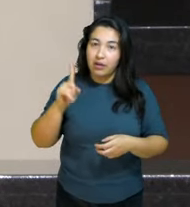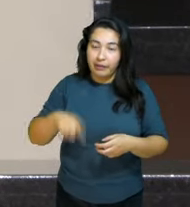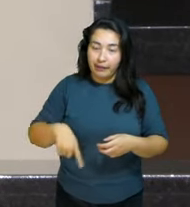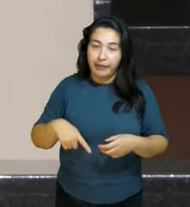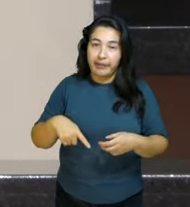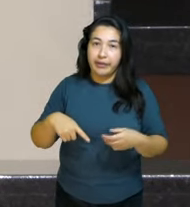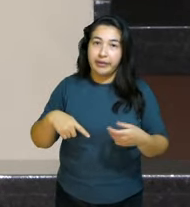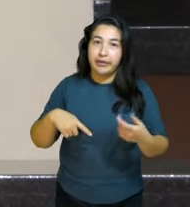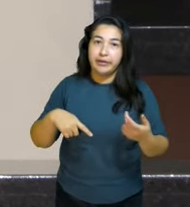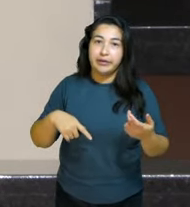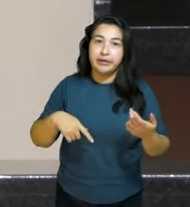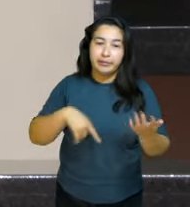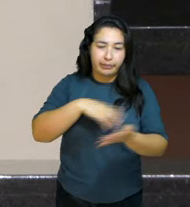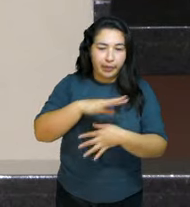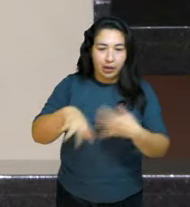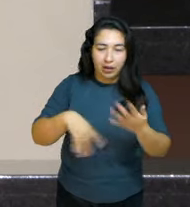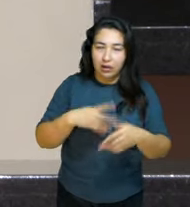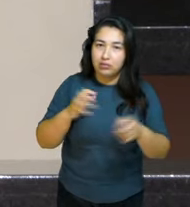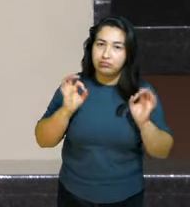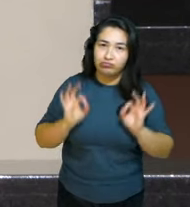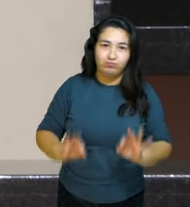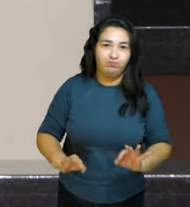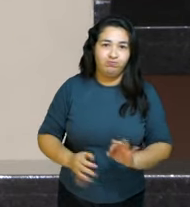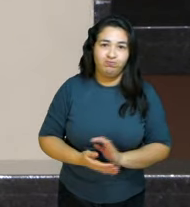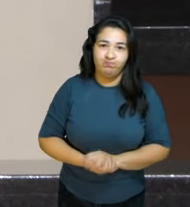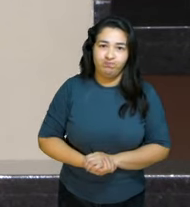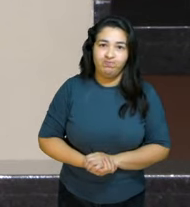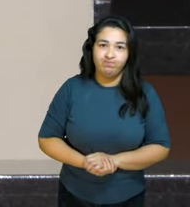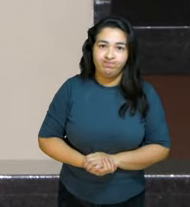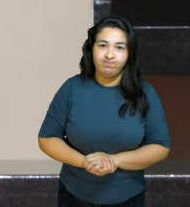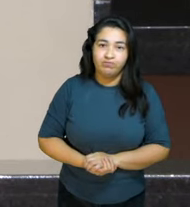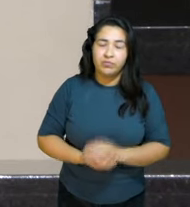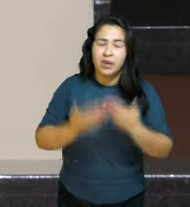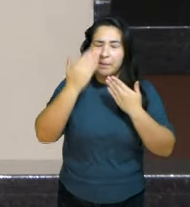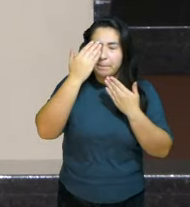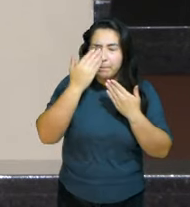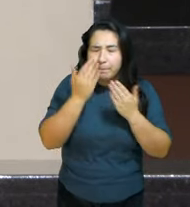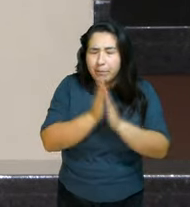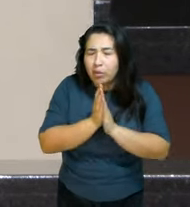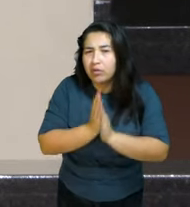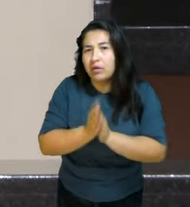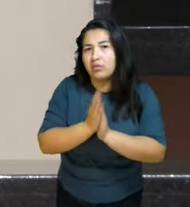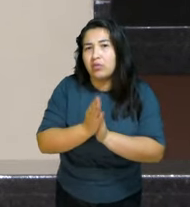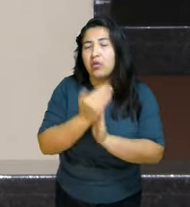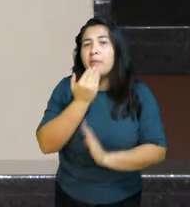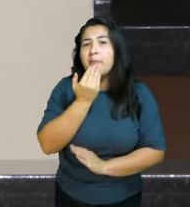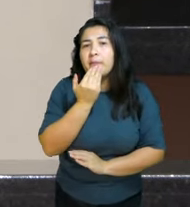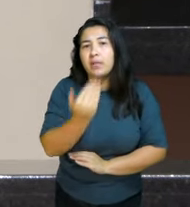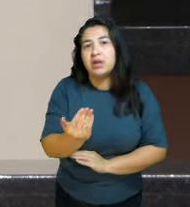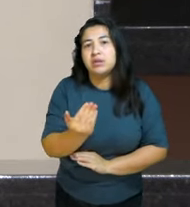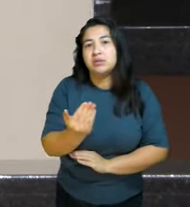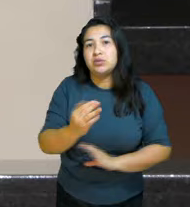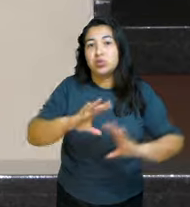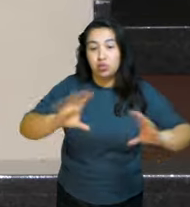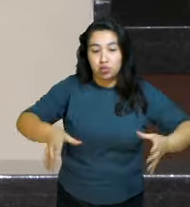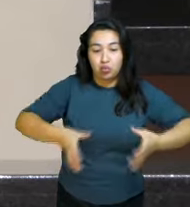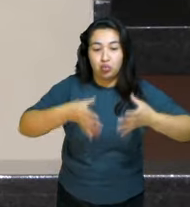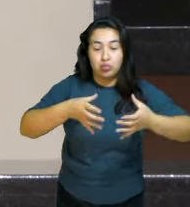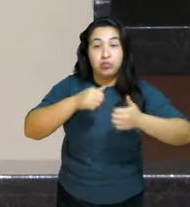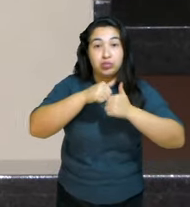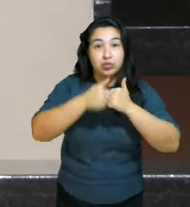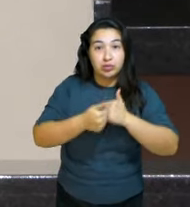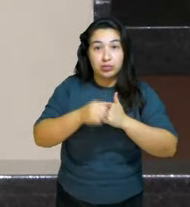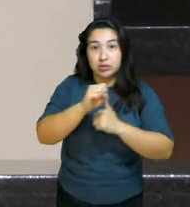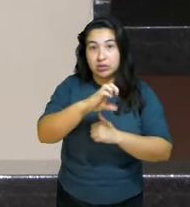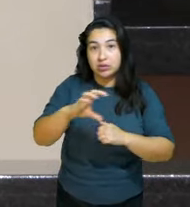gente, ainda dá tempo. Eu faço um apelo aqui, um apelo a todos, o ecossistema esportivo catarinense, para que a gente possa agora se